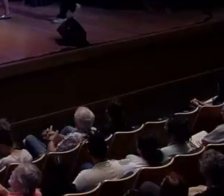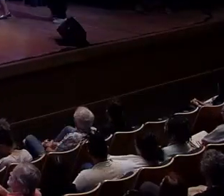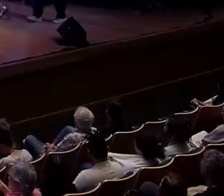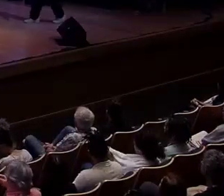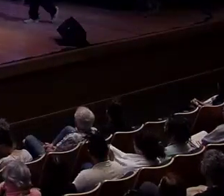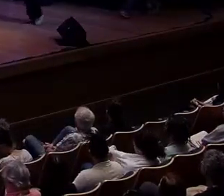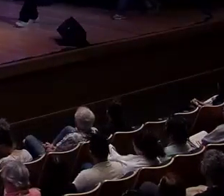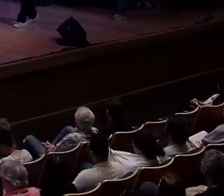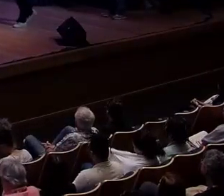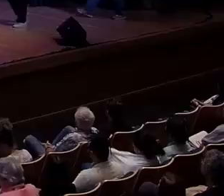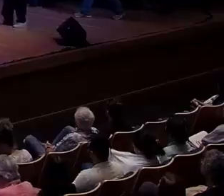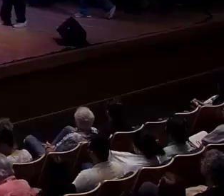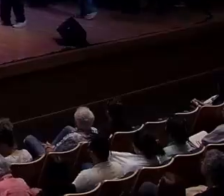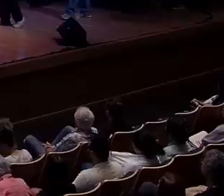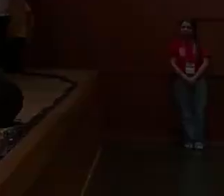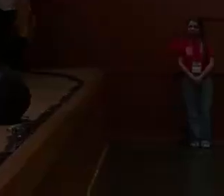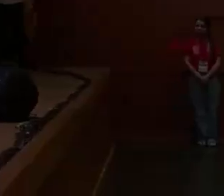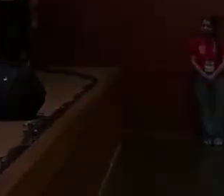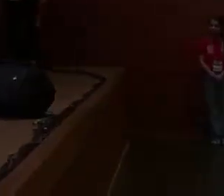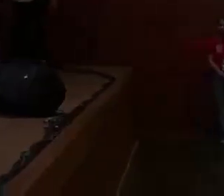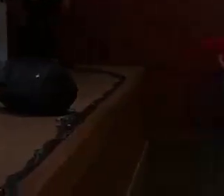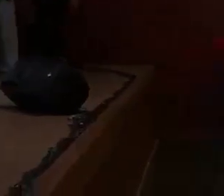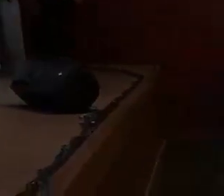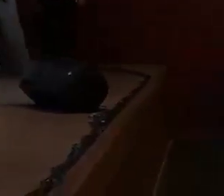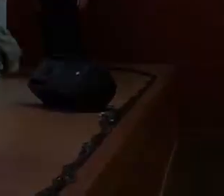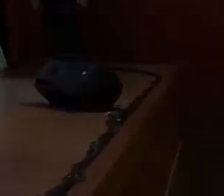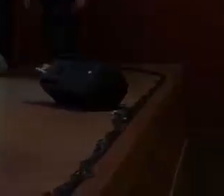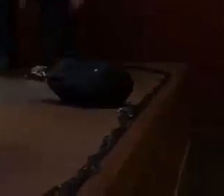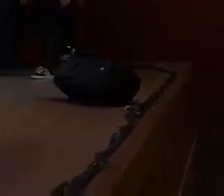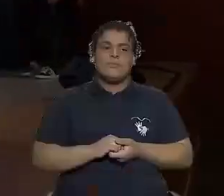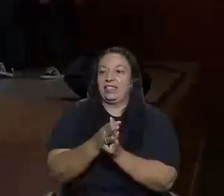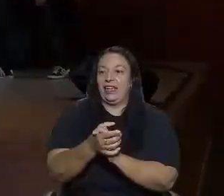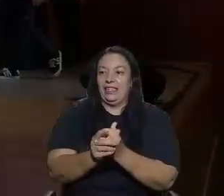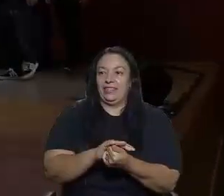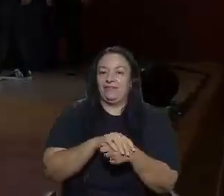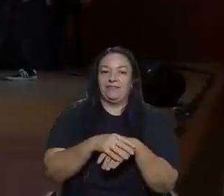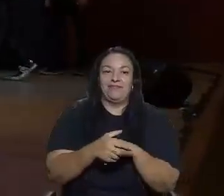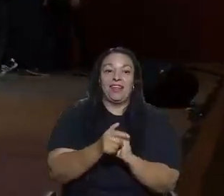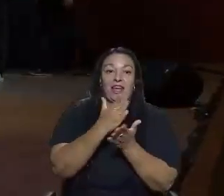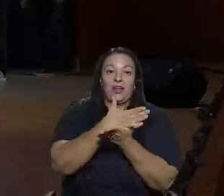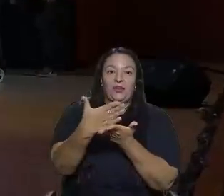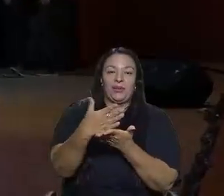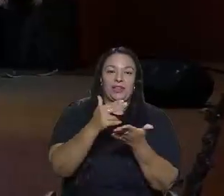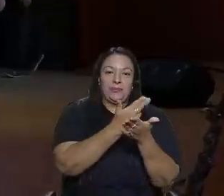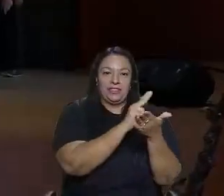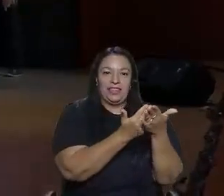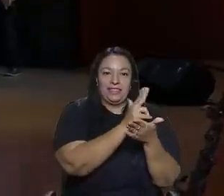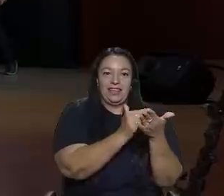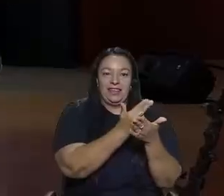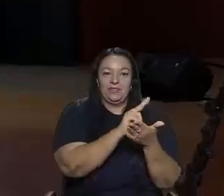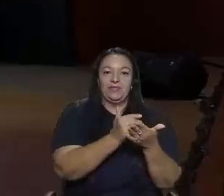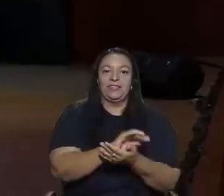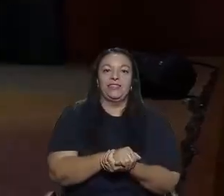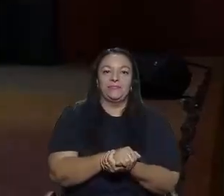jovens que sobem ao palco sempre acompanhados de suas professoras. No palco, eles recebem um grande cheque que possui escrita a quantia